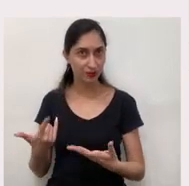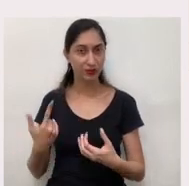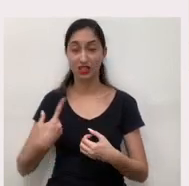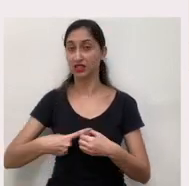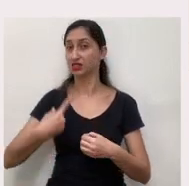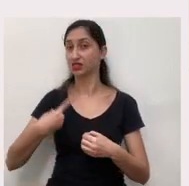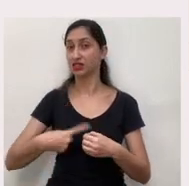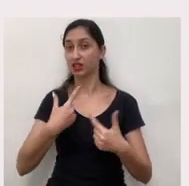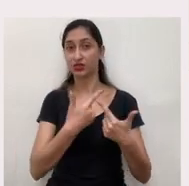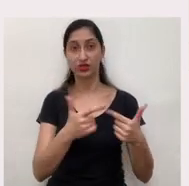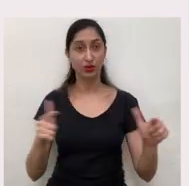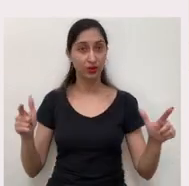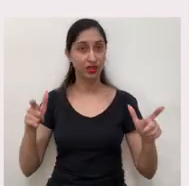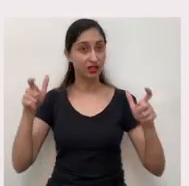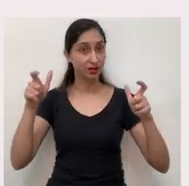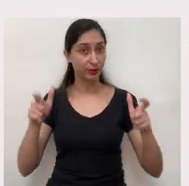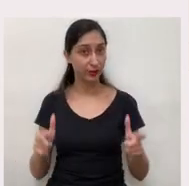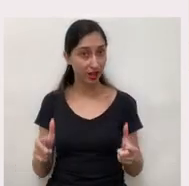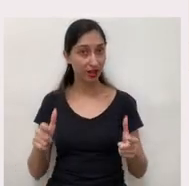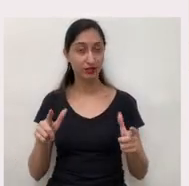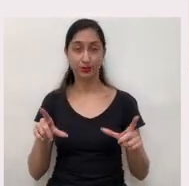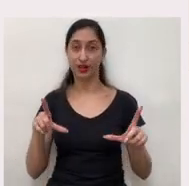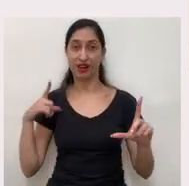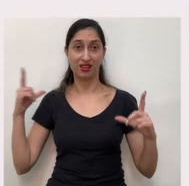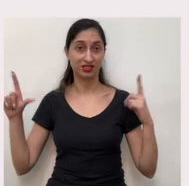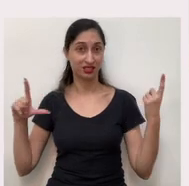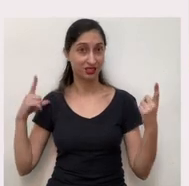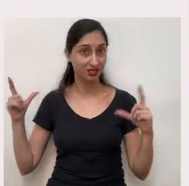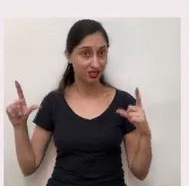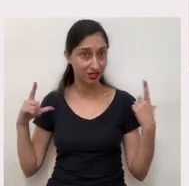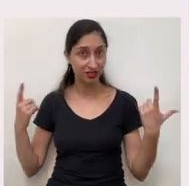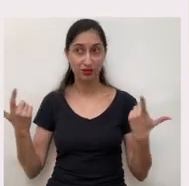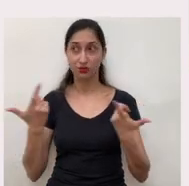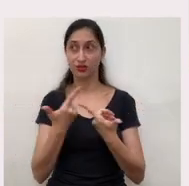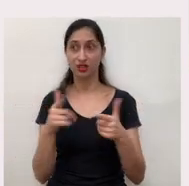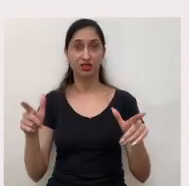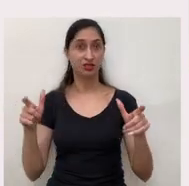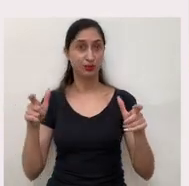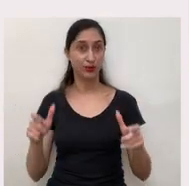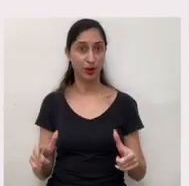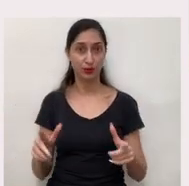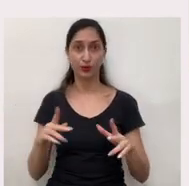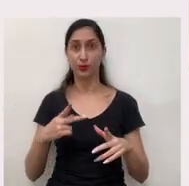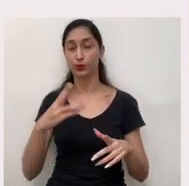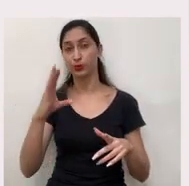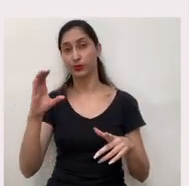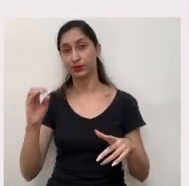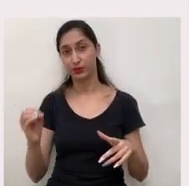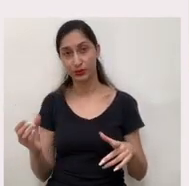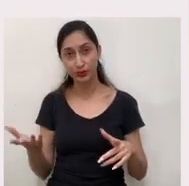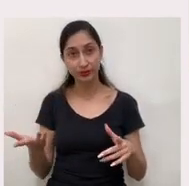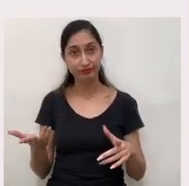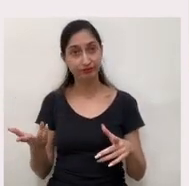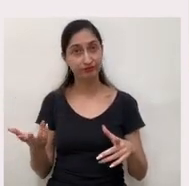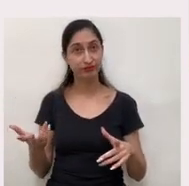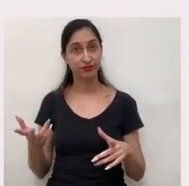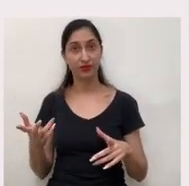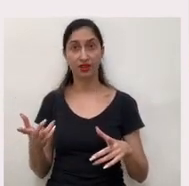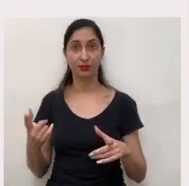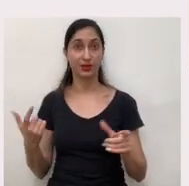que não tem muito espaço para o lazer, muito espaço público, né, de lazer, é uma cidade